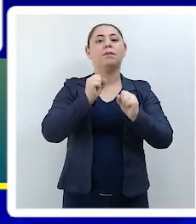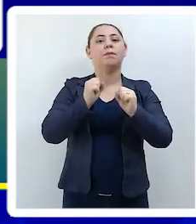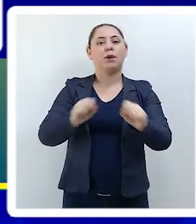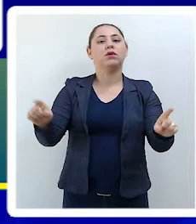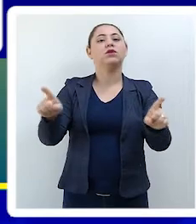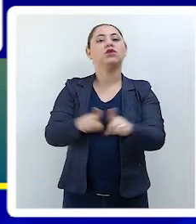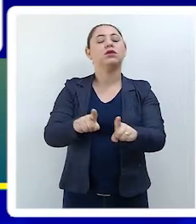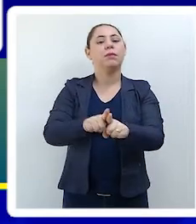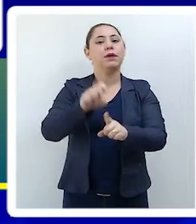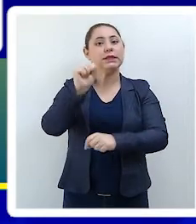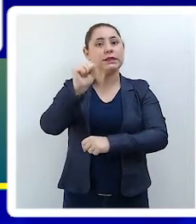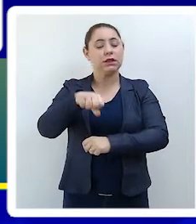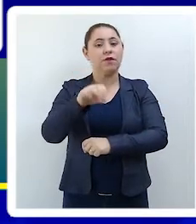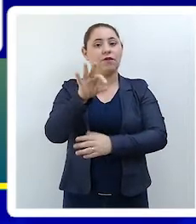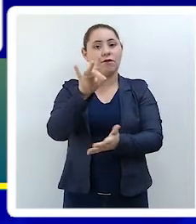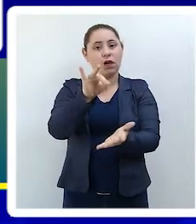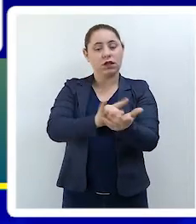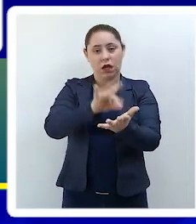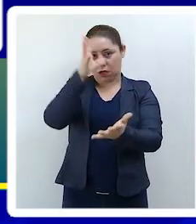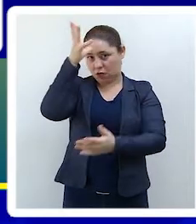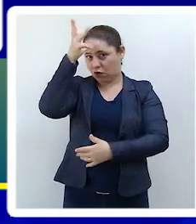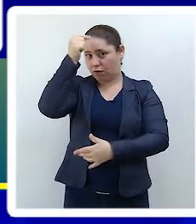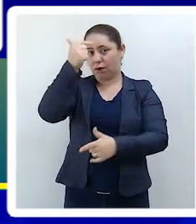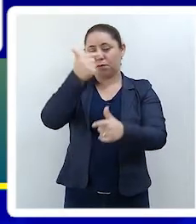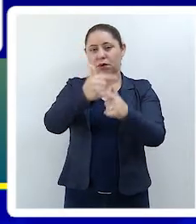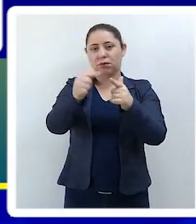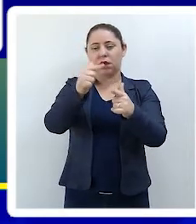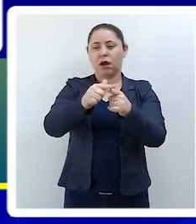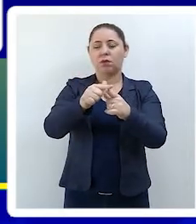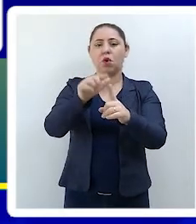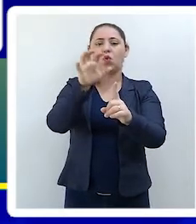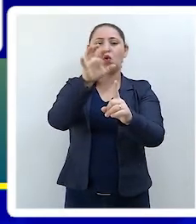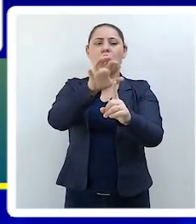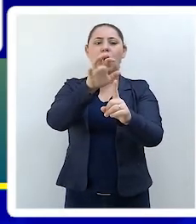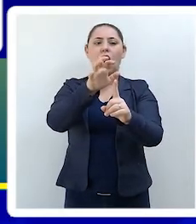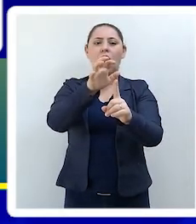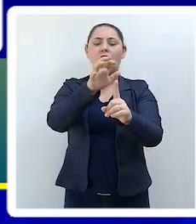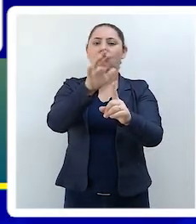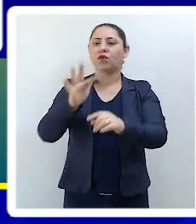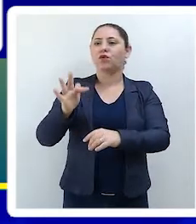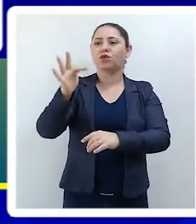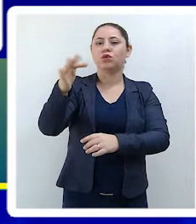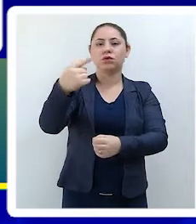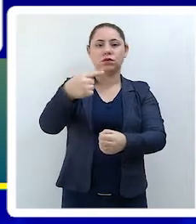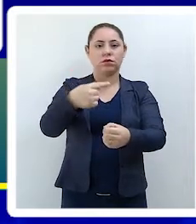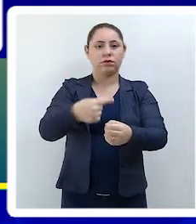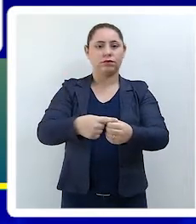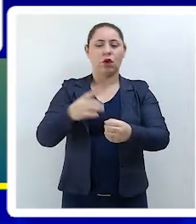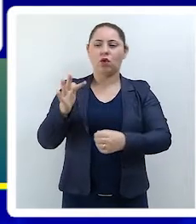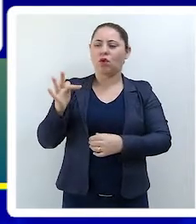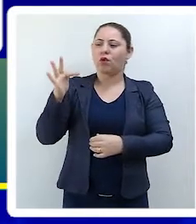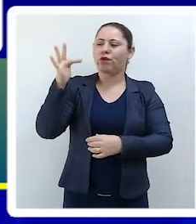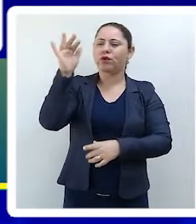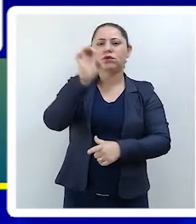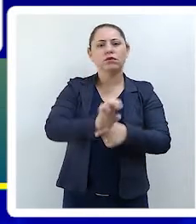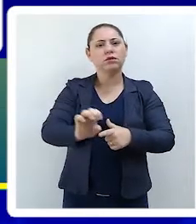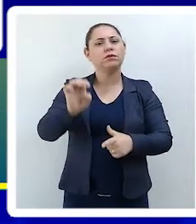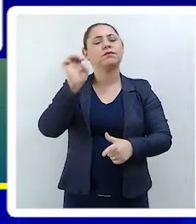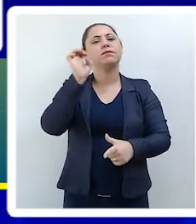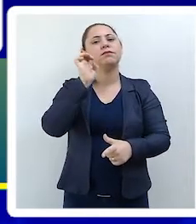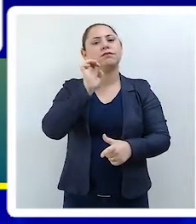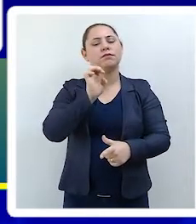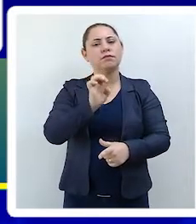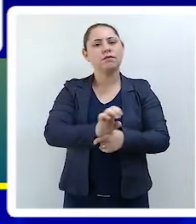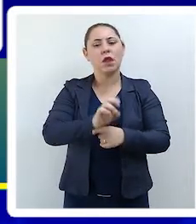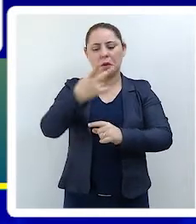podem, sim, tomar decisões que vão influenciar o futuro da sua cidade, o futuro do seu estado, o futuro